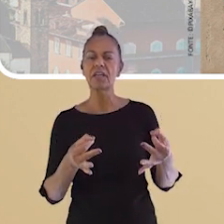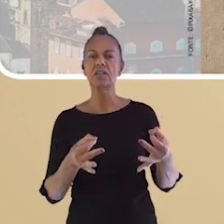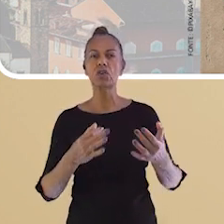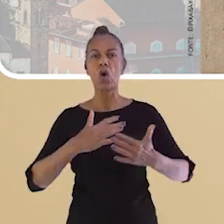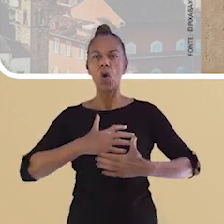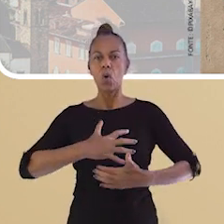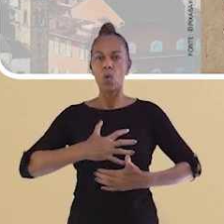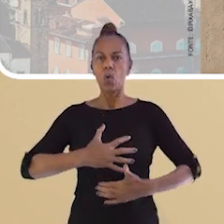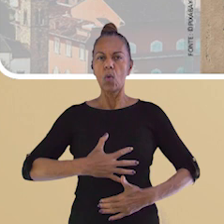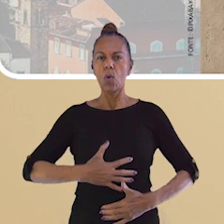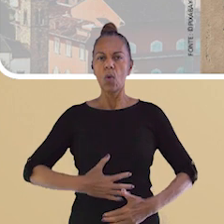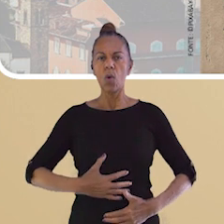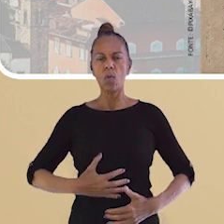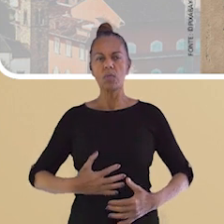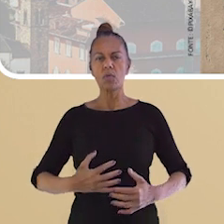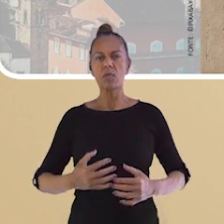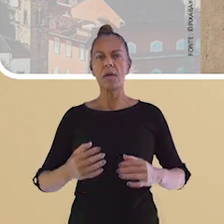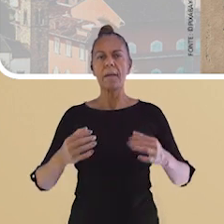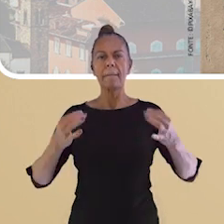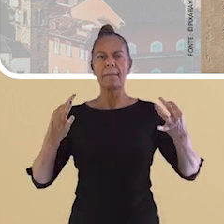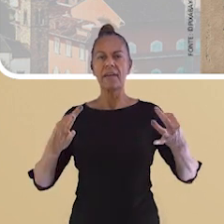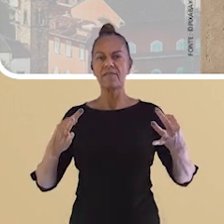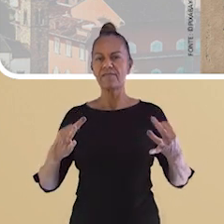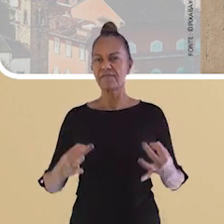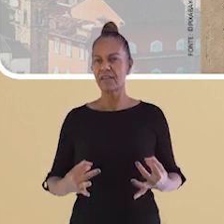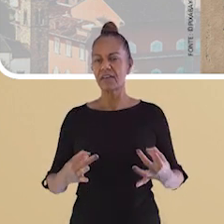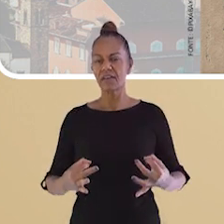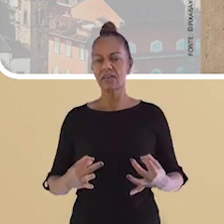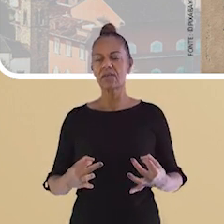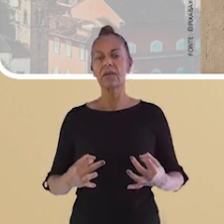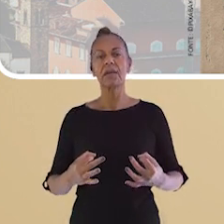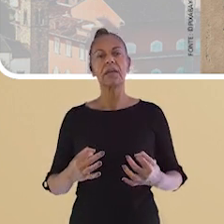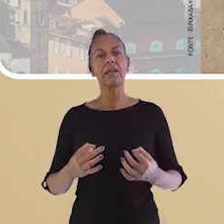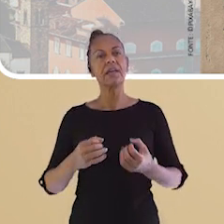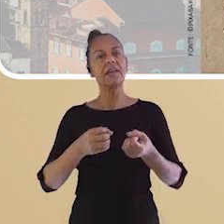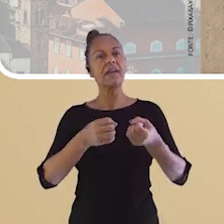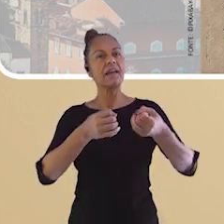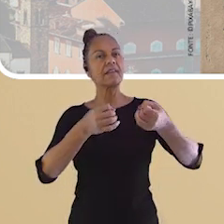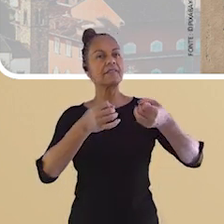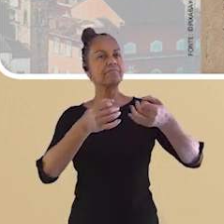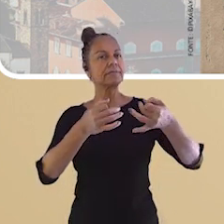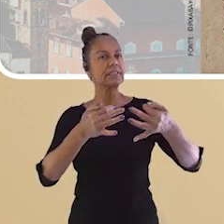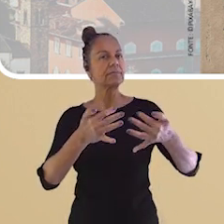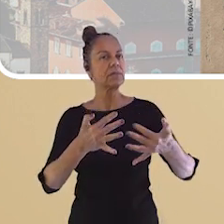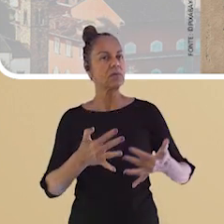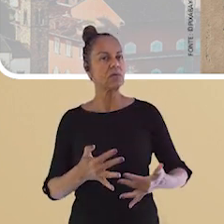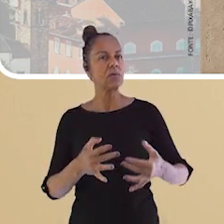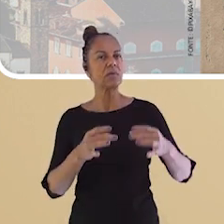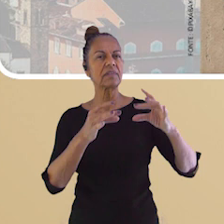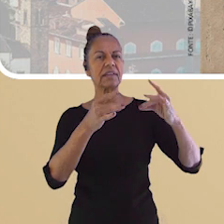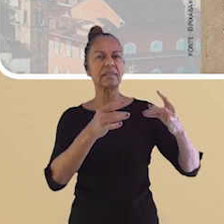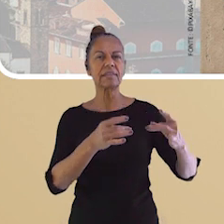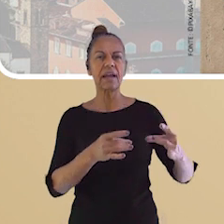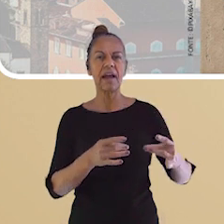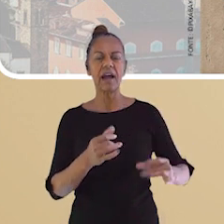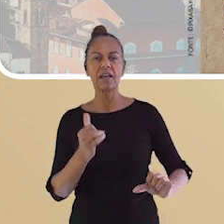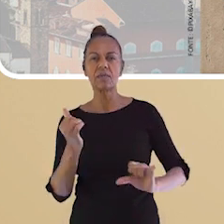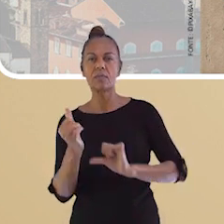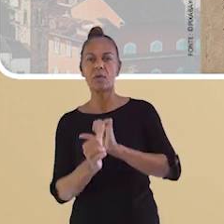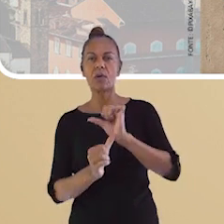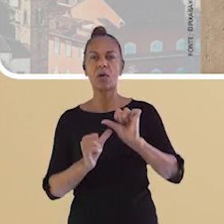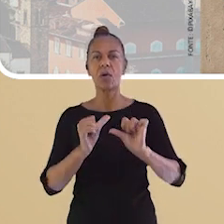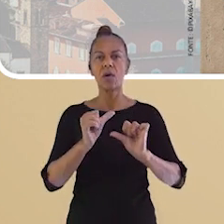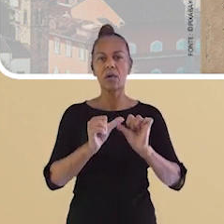relação de proporção perfeita entre todas as partes do corpo humano. Da Vinci transformou essa descrição em desenho